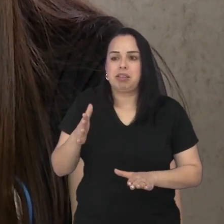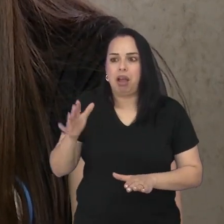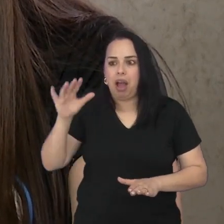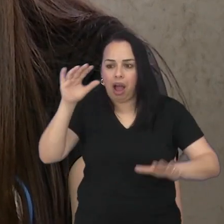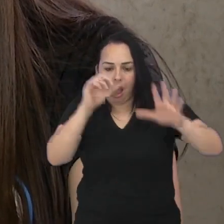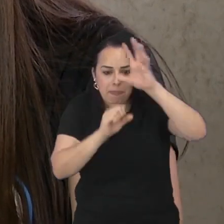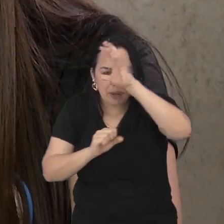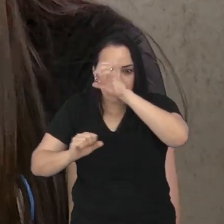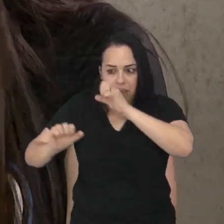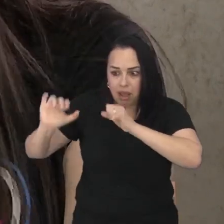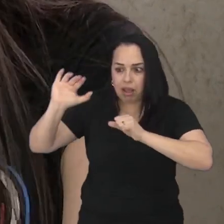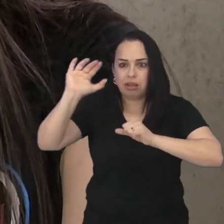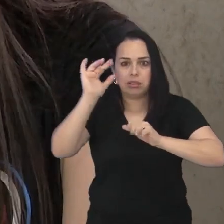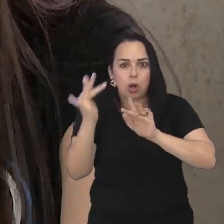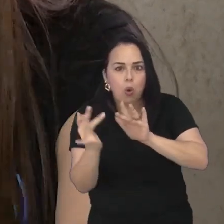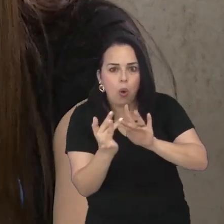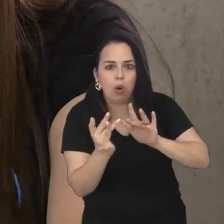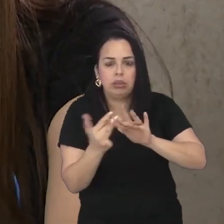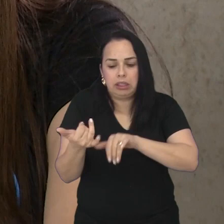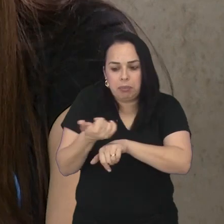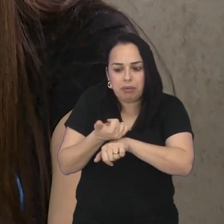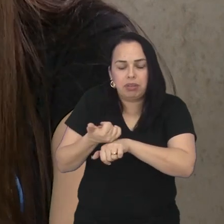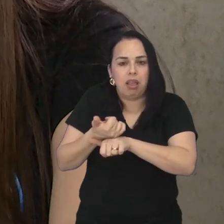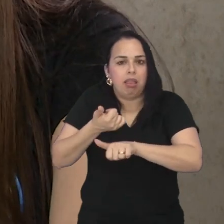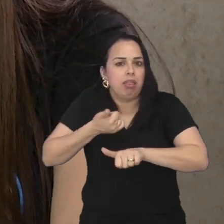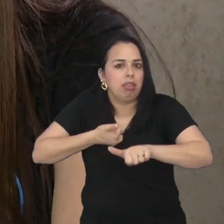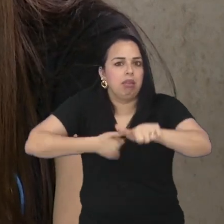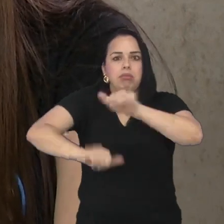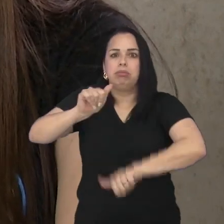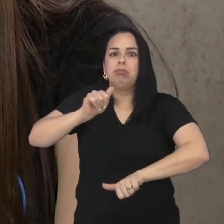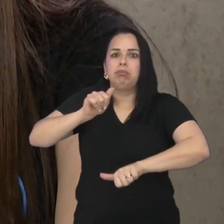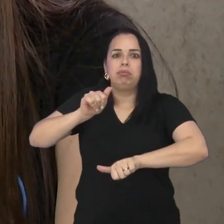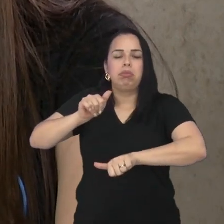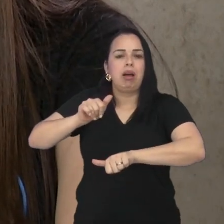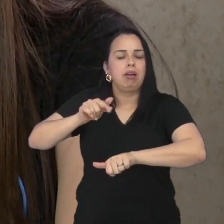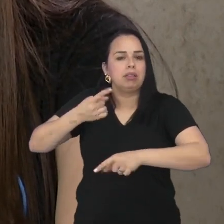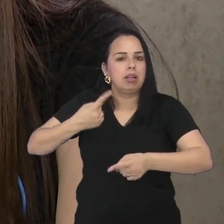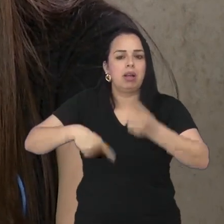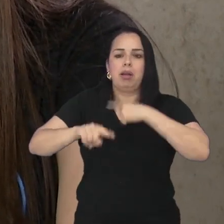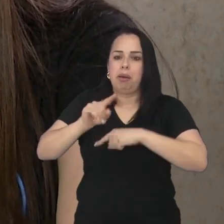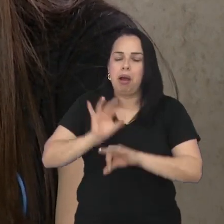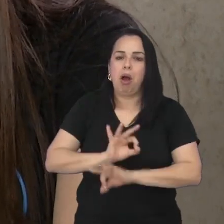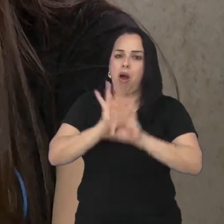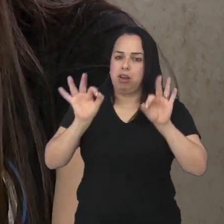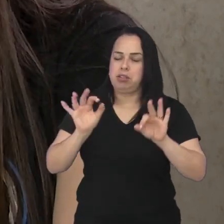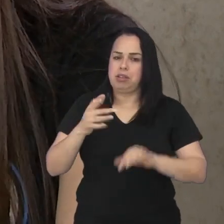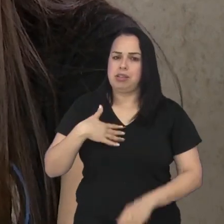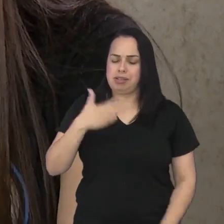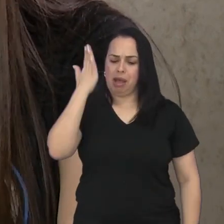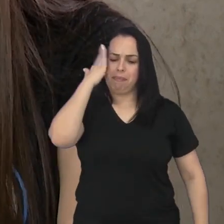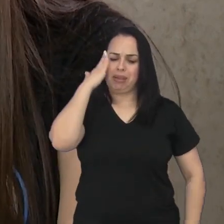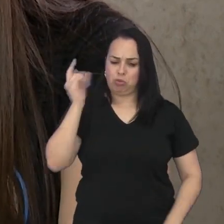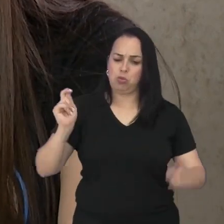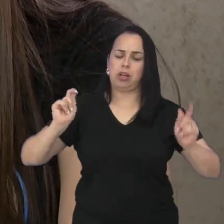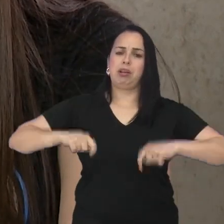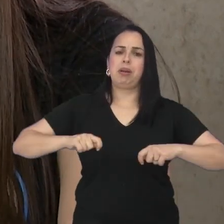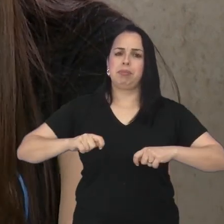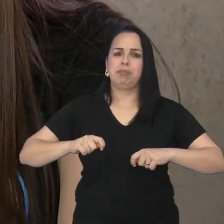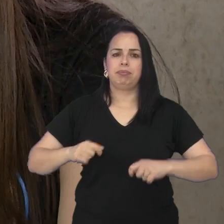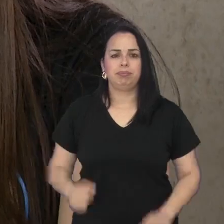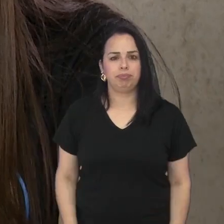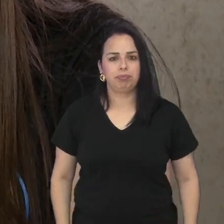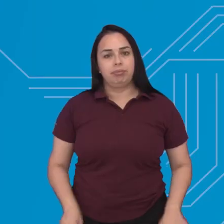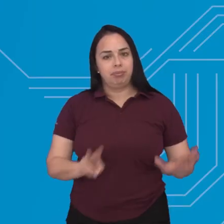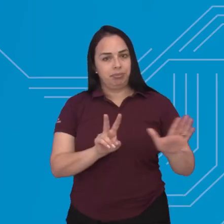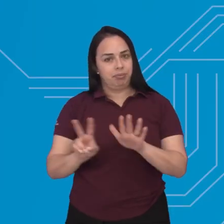me moldou e vem me moldando numa profissional, numa pessoa ótima e capaz para o